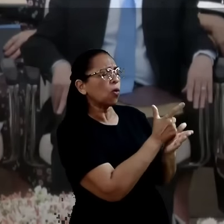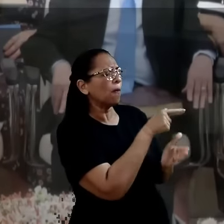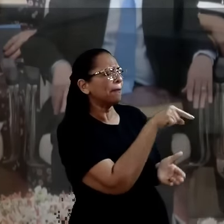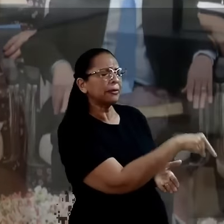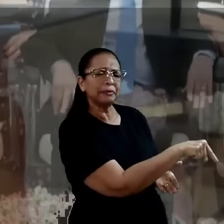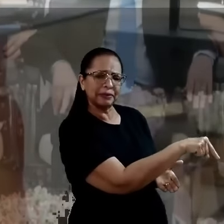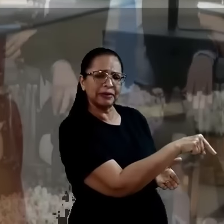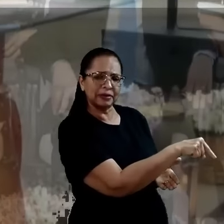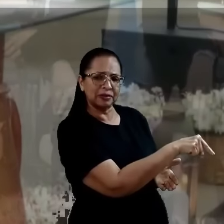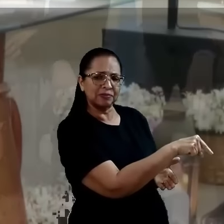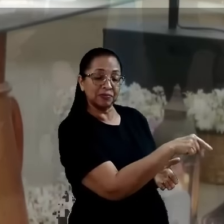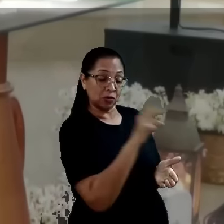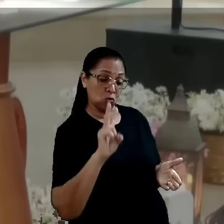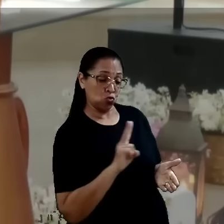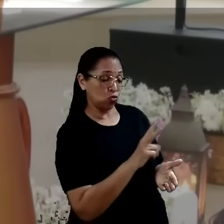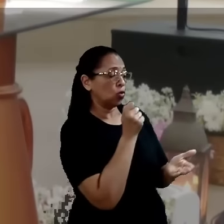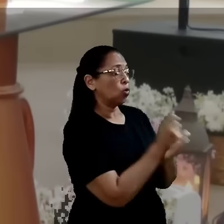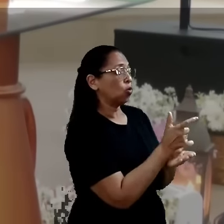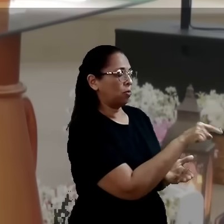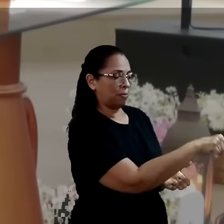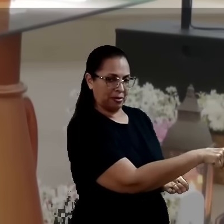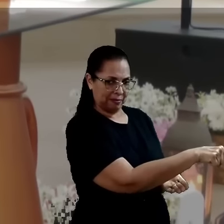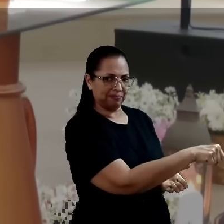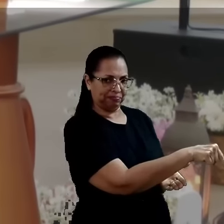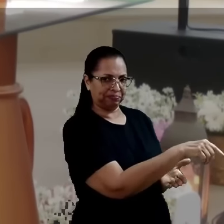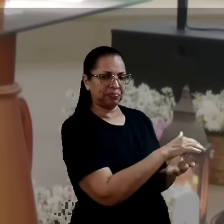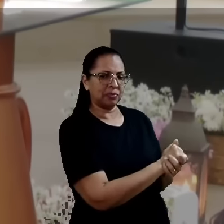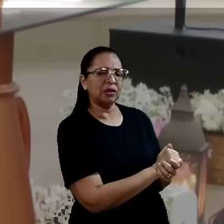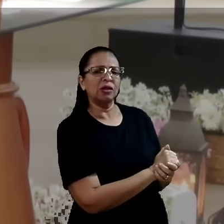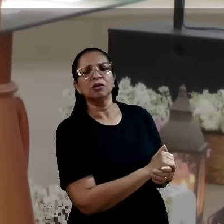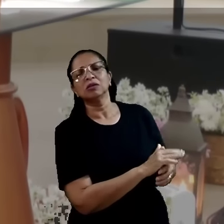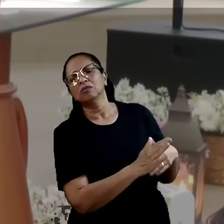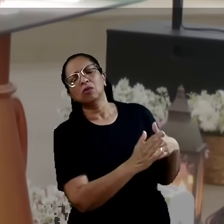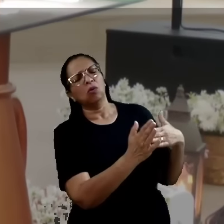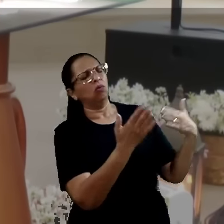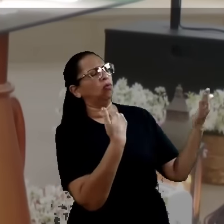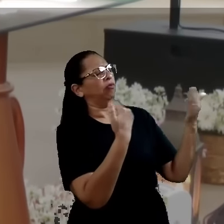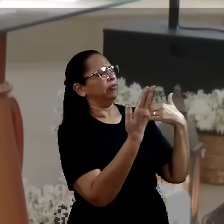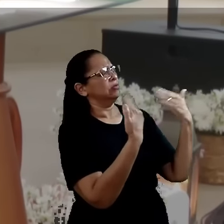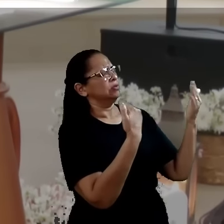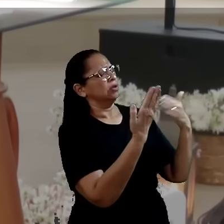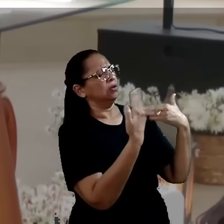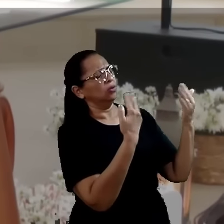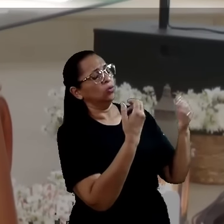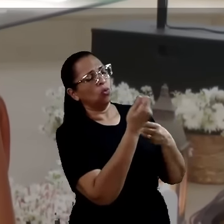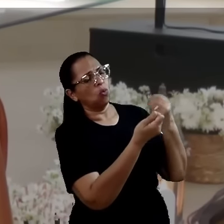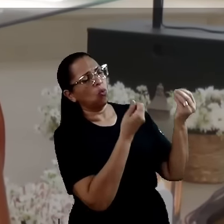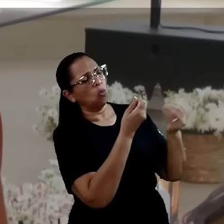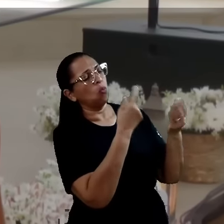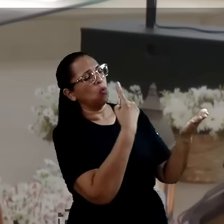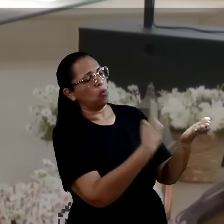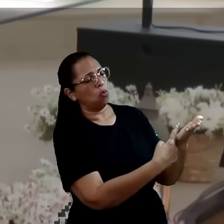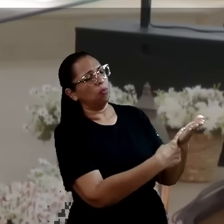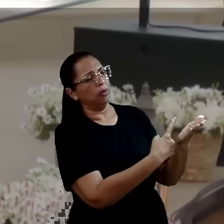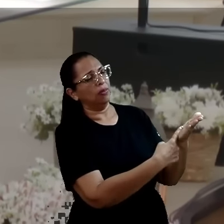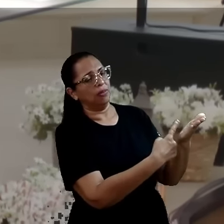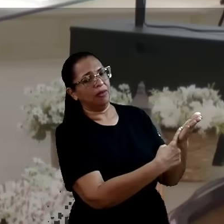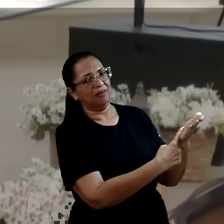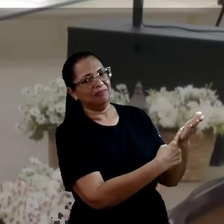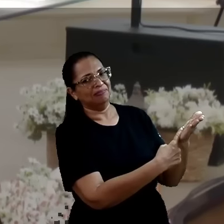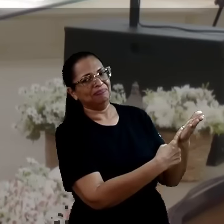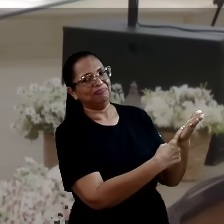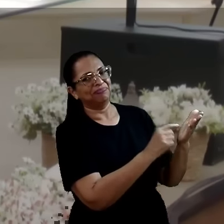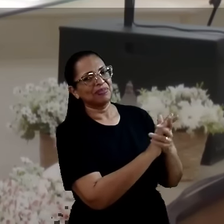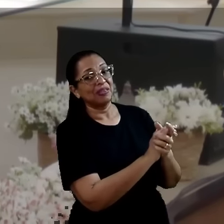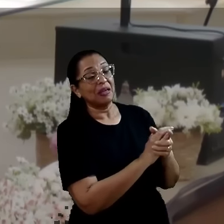presidir mas os dois eram presidentes eles estavam entrando no acordo tinha outros dois pastores na mesa e eu ouvindo atrás da